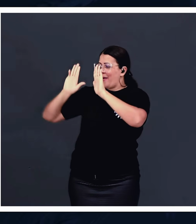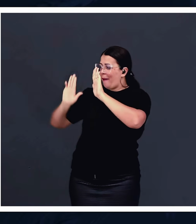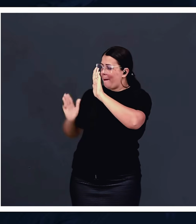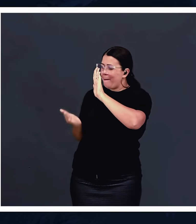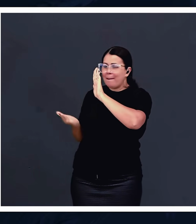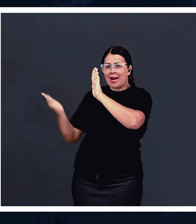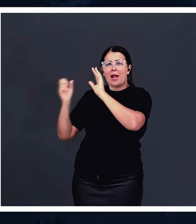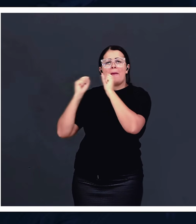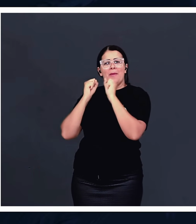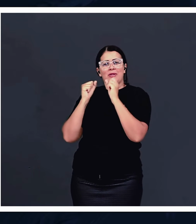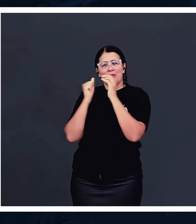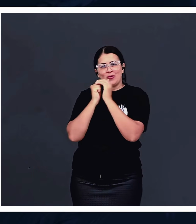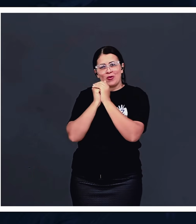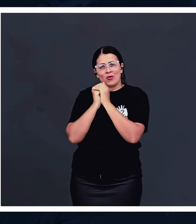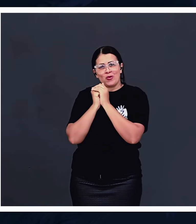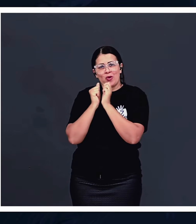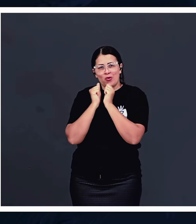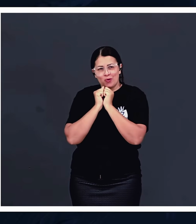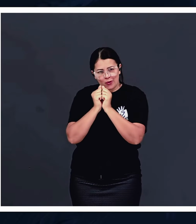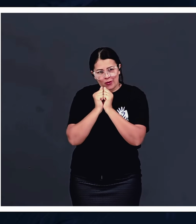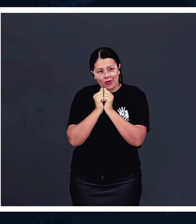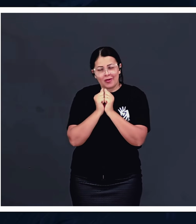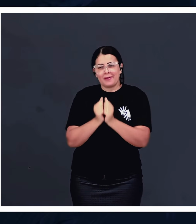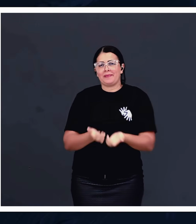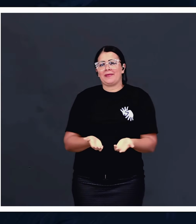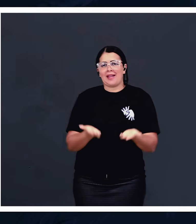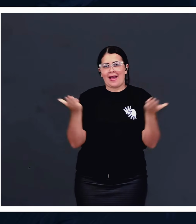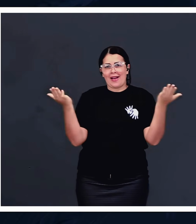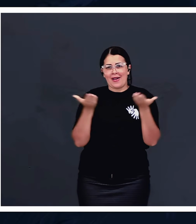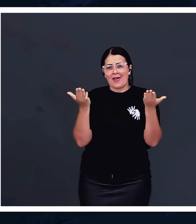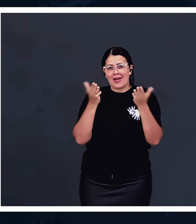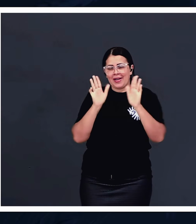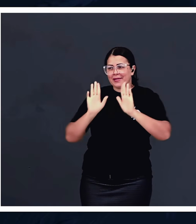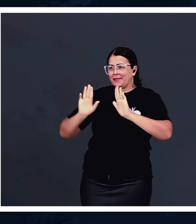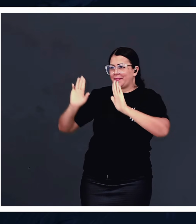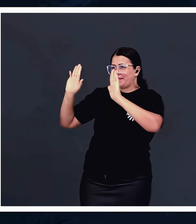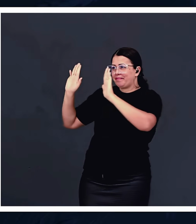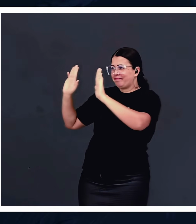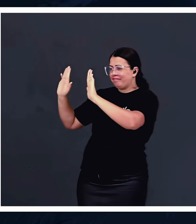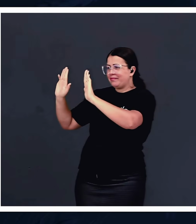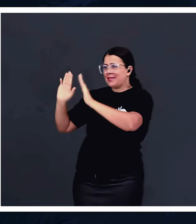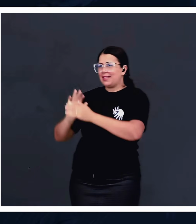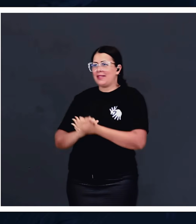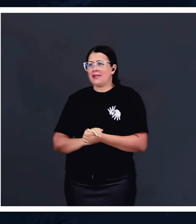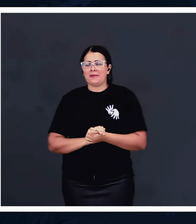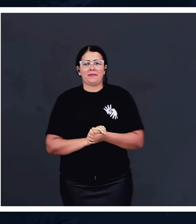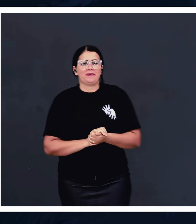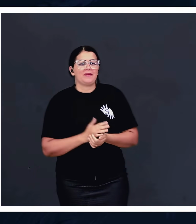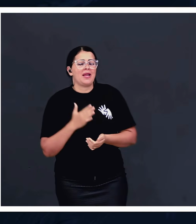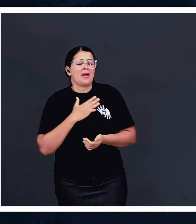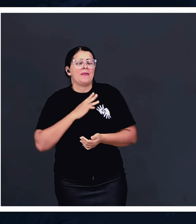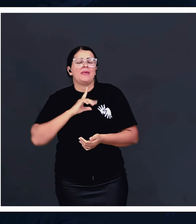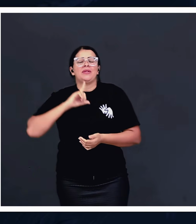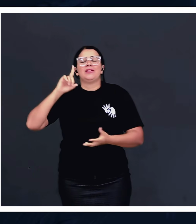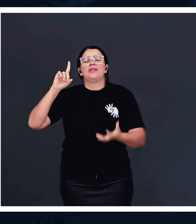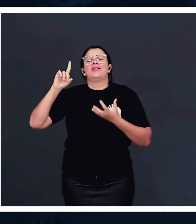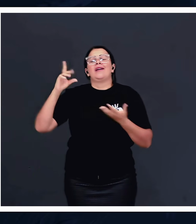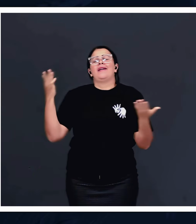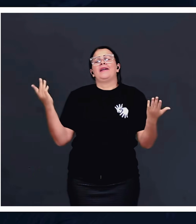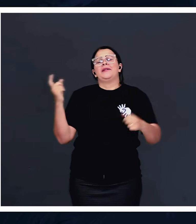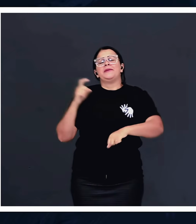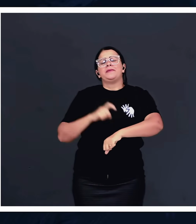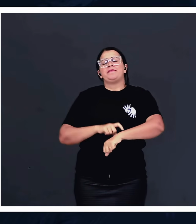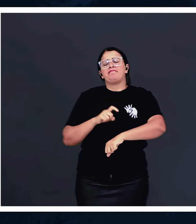que nós possamos orar junto por esses pedidos. Amém? Estende a tua mão para cá, vamos orar juntos. Meu Deus, eu quero